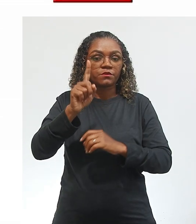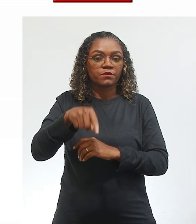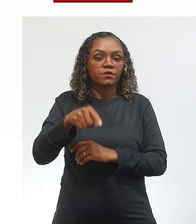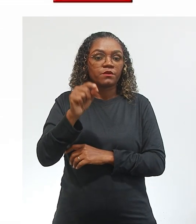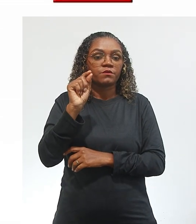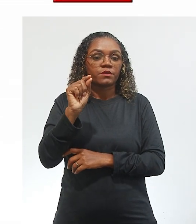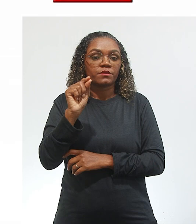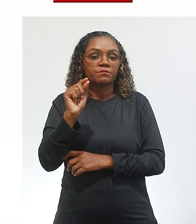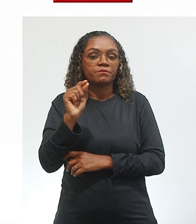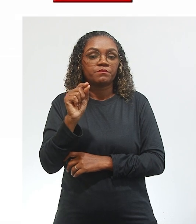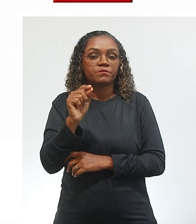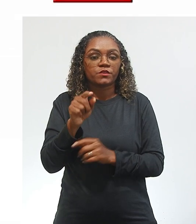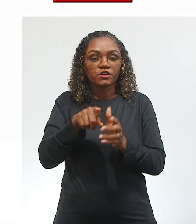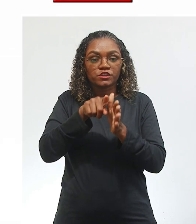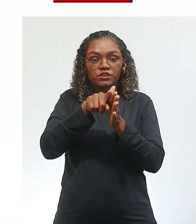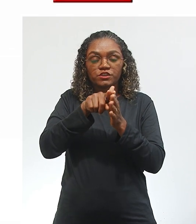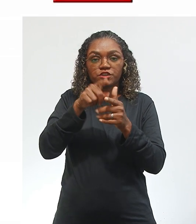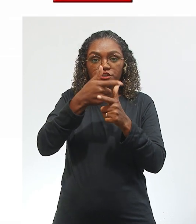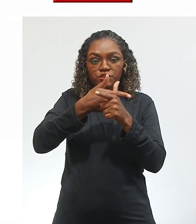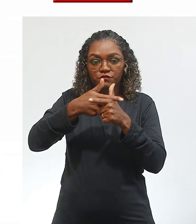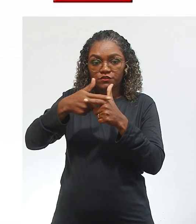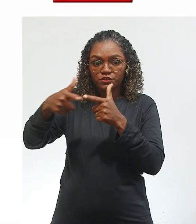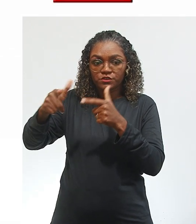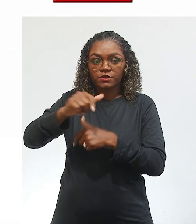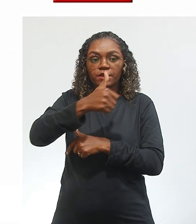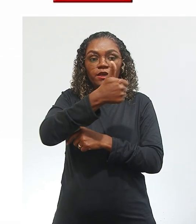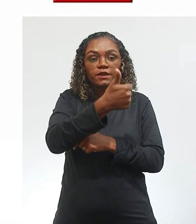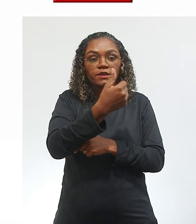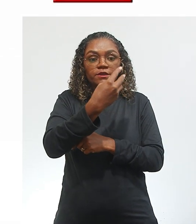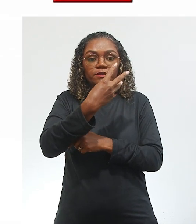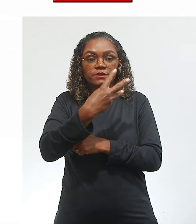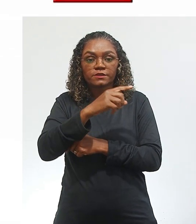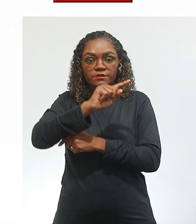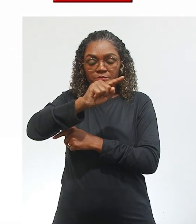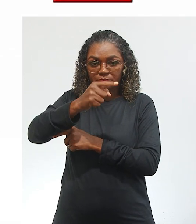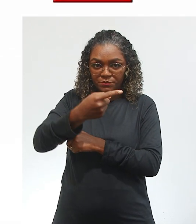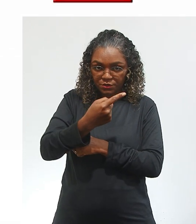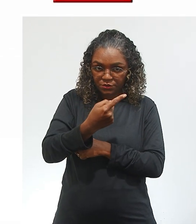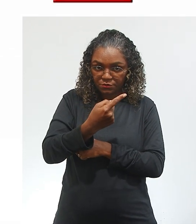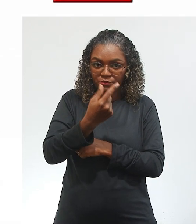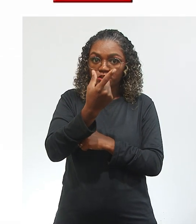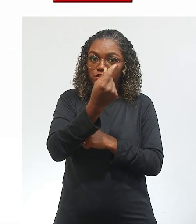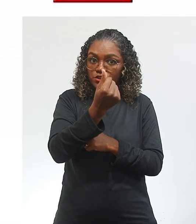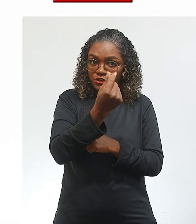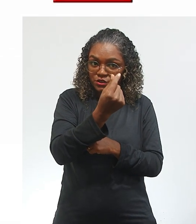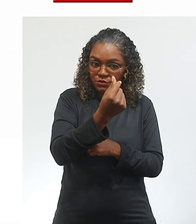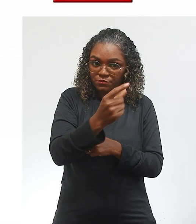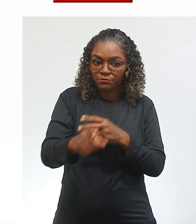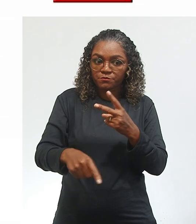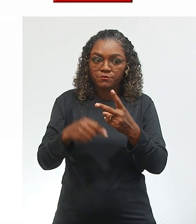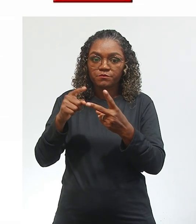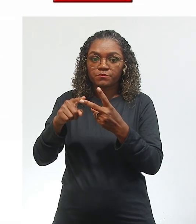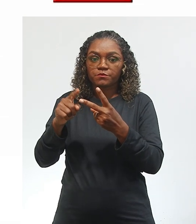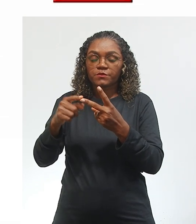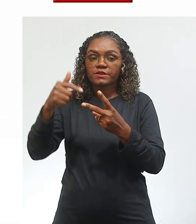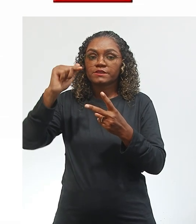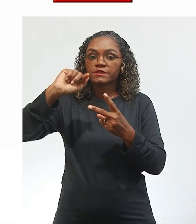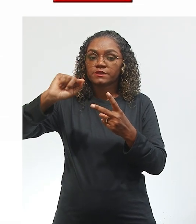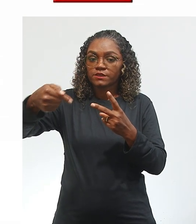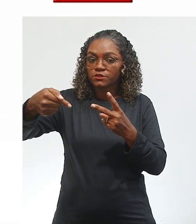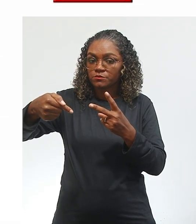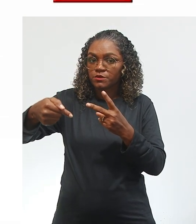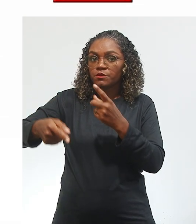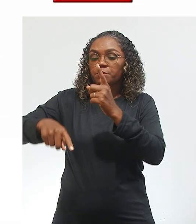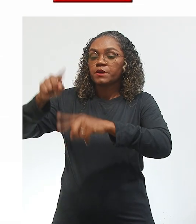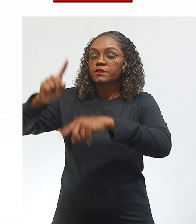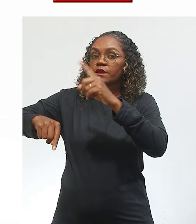dividido aqui em 13 mil em dinheiro e 7 mil em mercadoria, tá? O que é o capital social? O capital social,